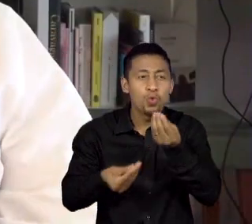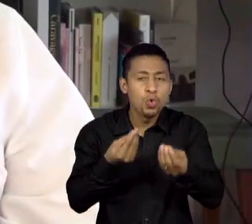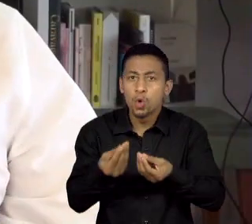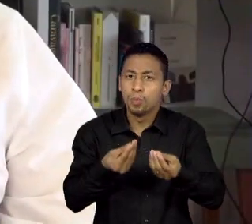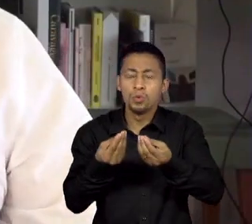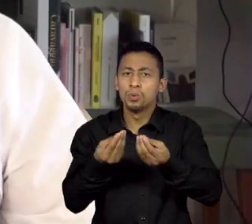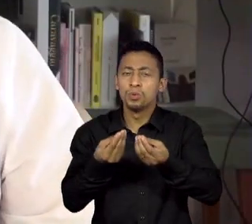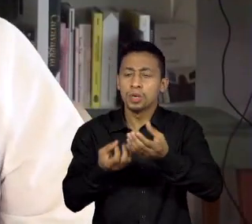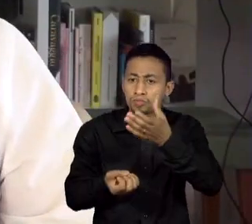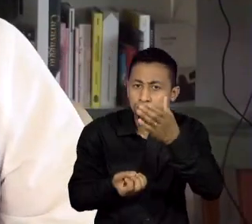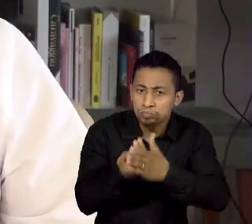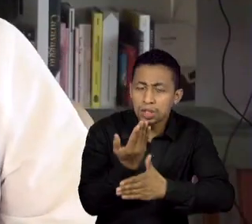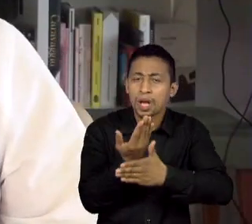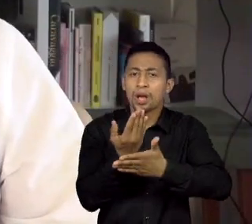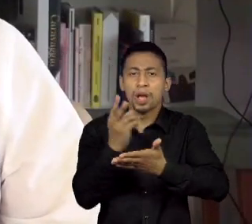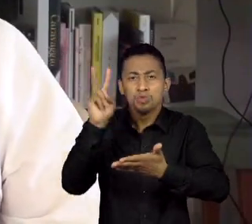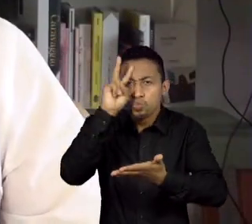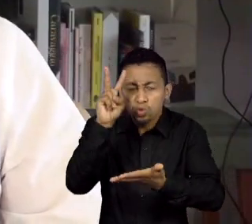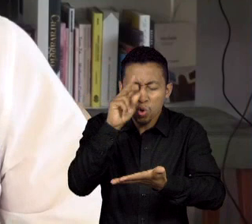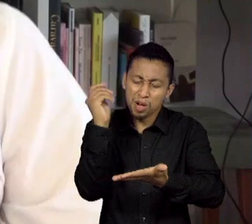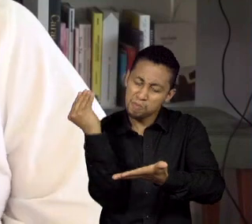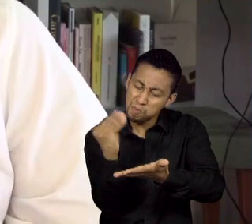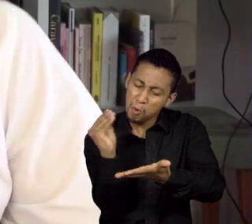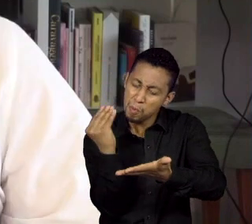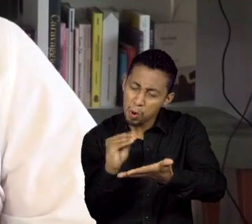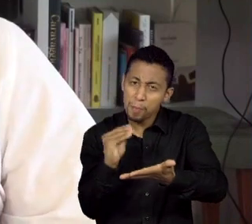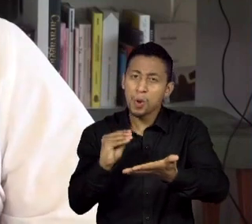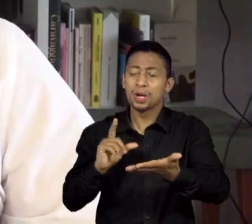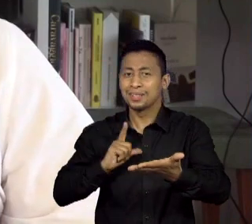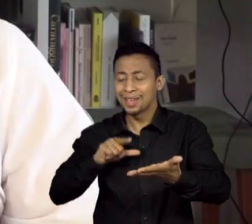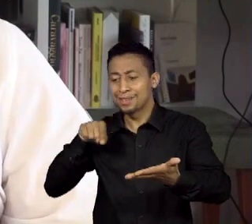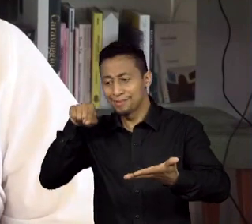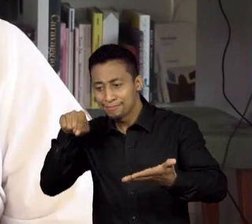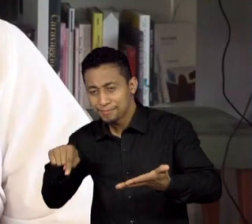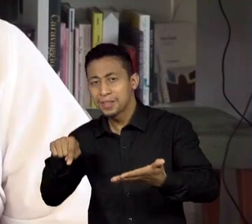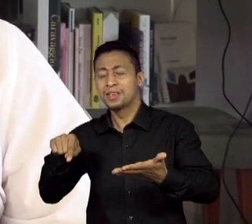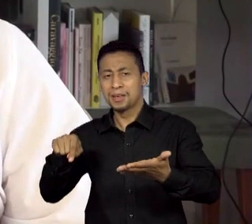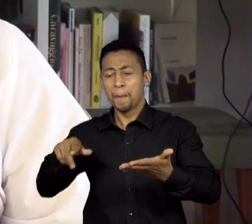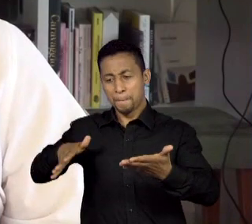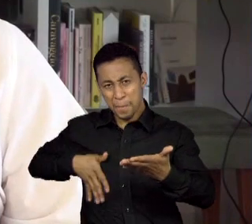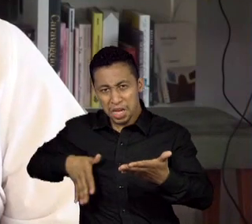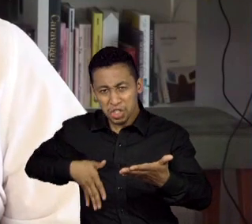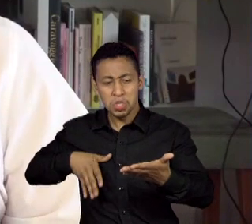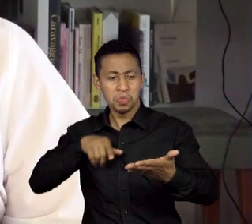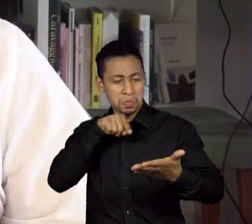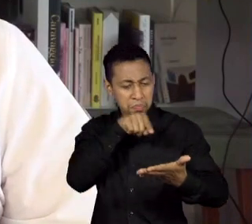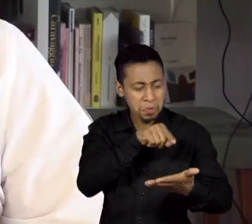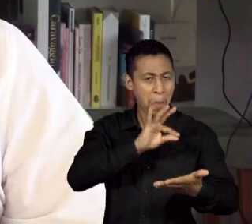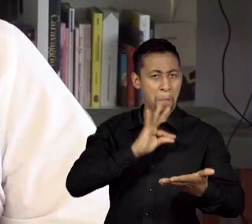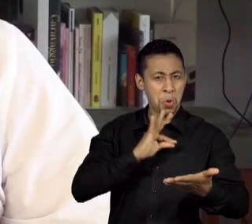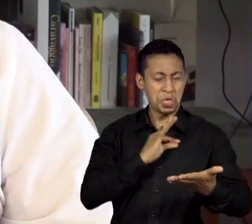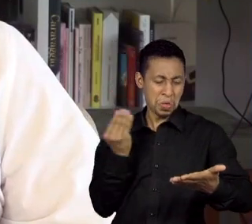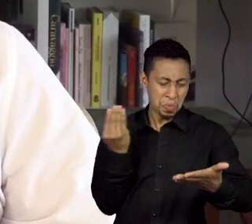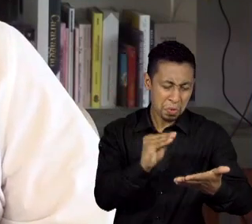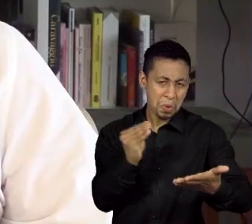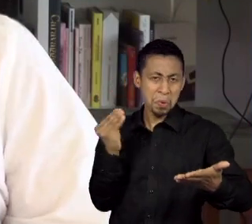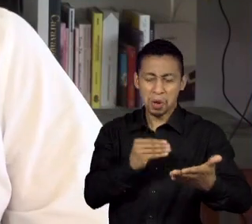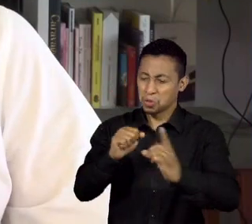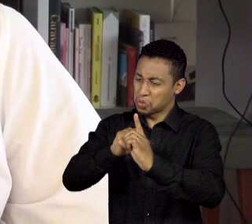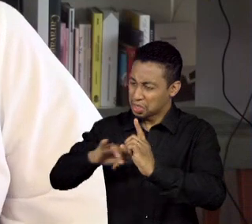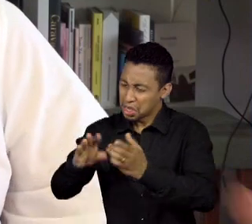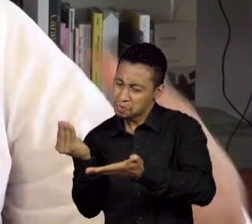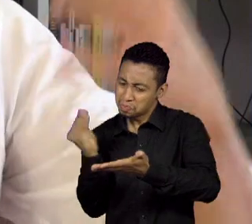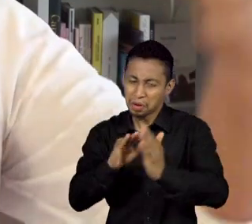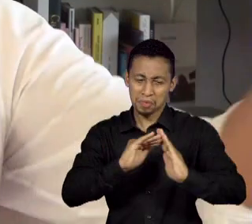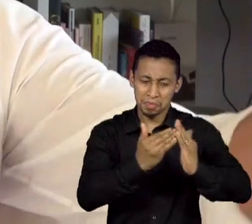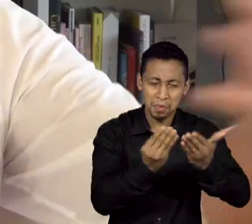todos os pontos de vista, incluindo dos bandidos? É muito difícil, porque como seria o ponto de vista do bandido? Qual